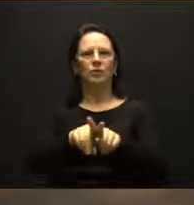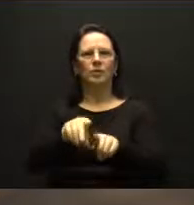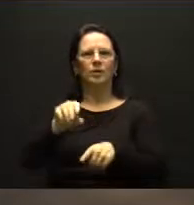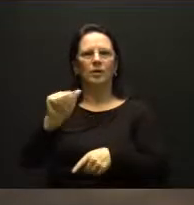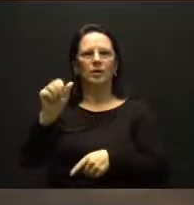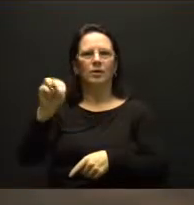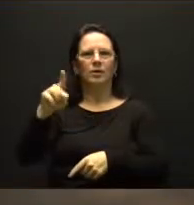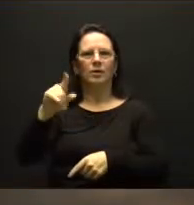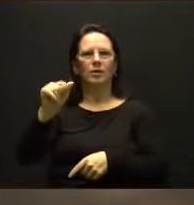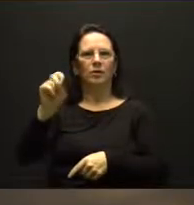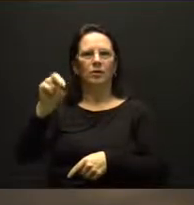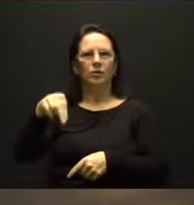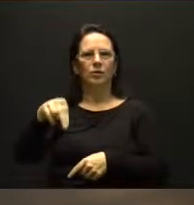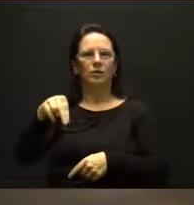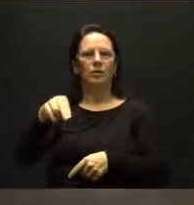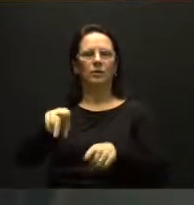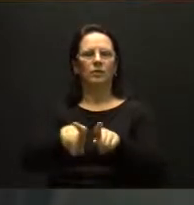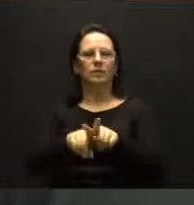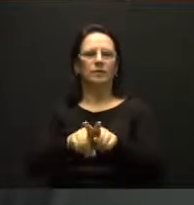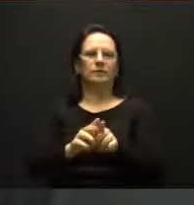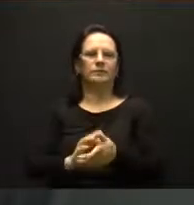líder do prb